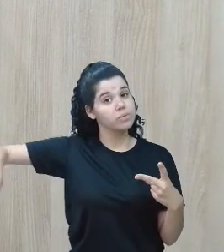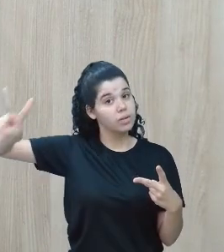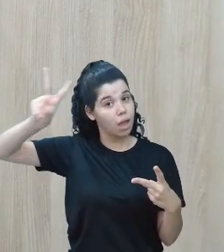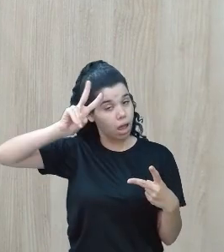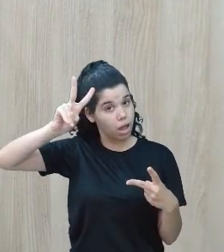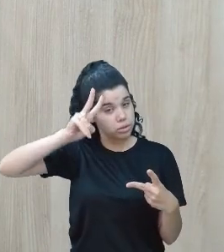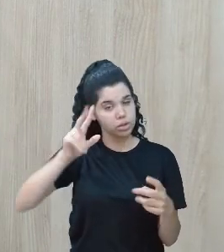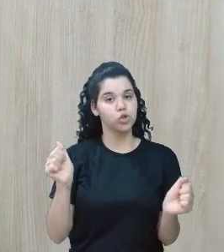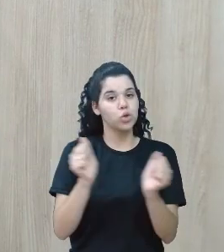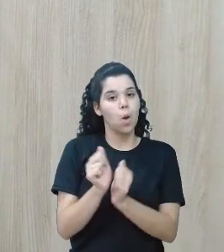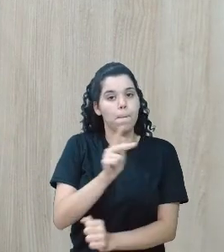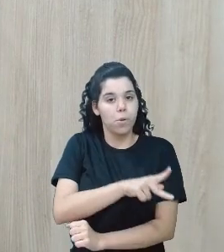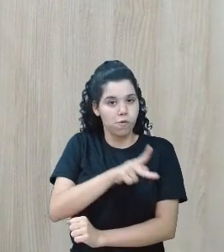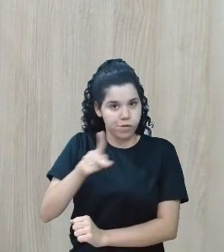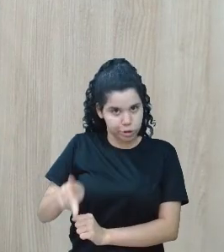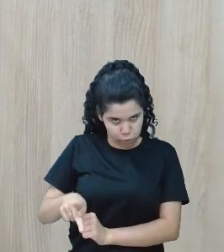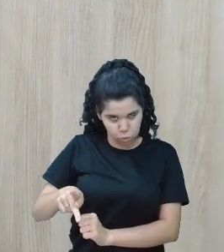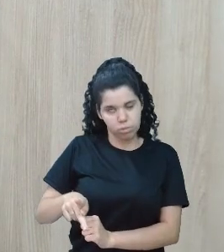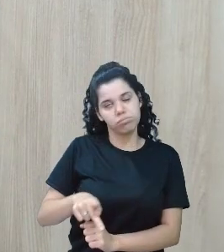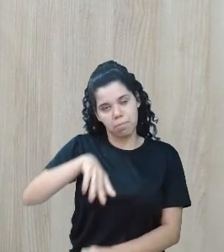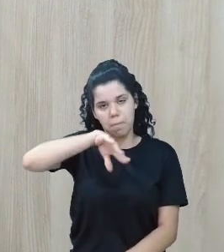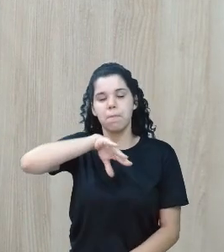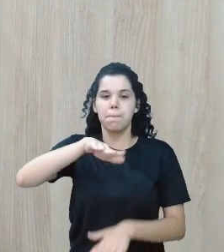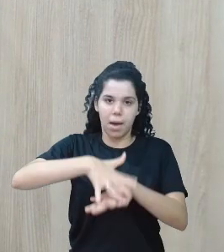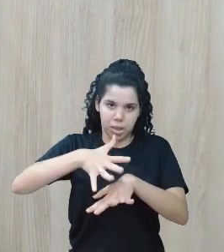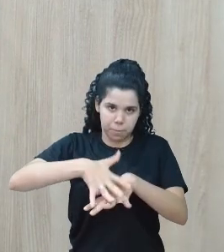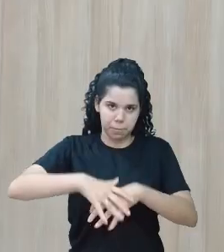com o professor Wellington, matemática. Tá bom?